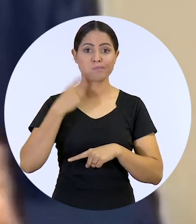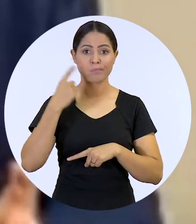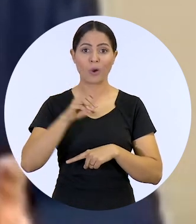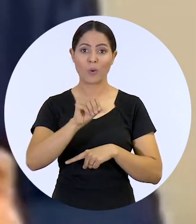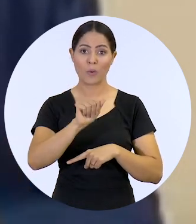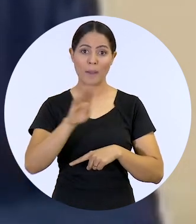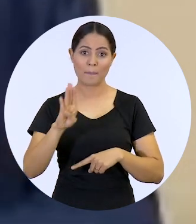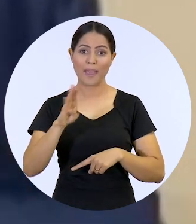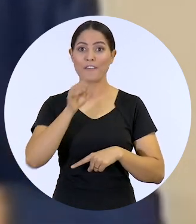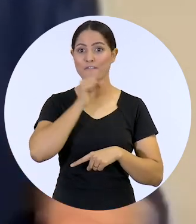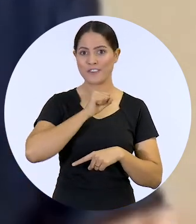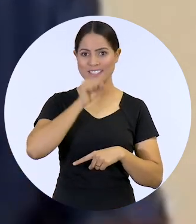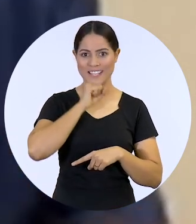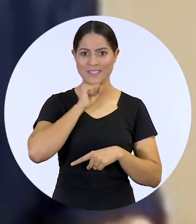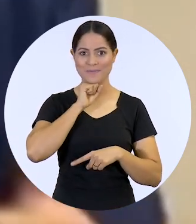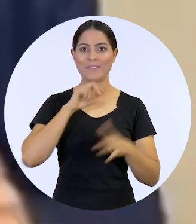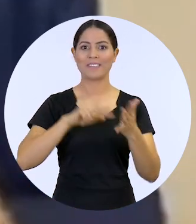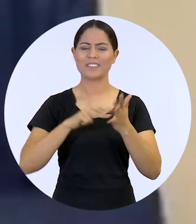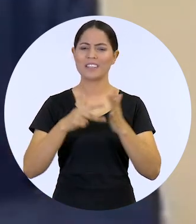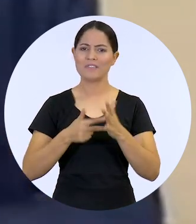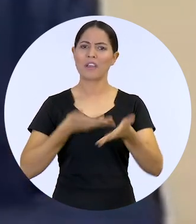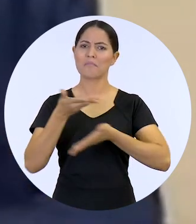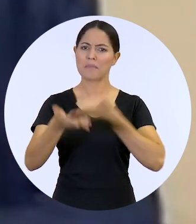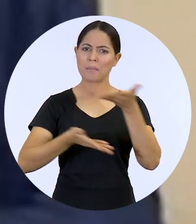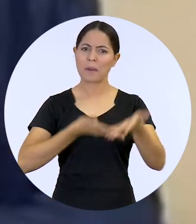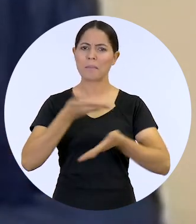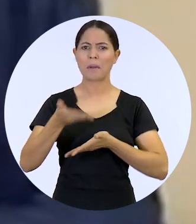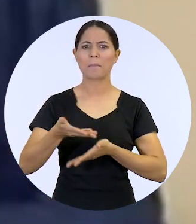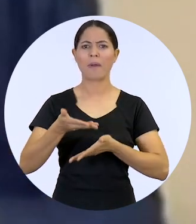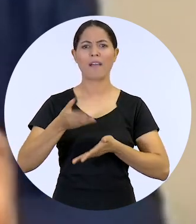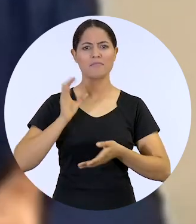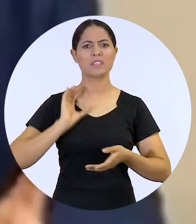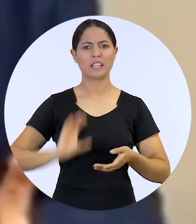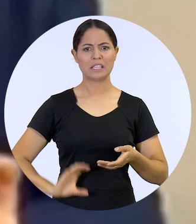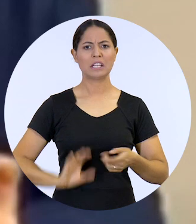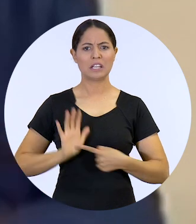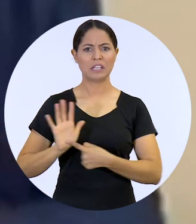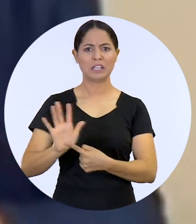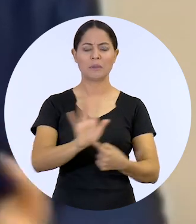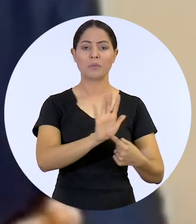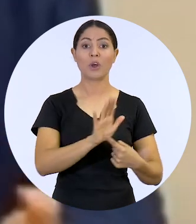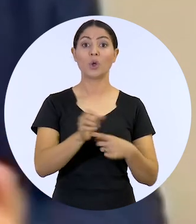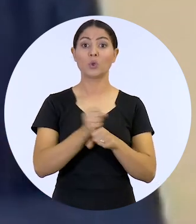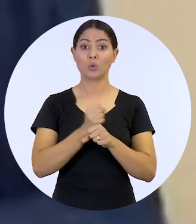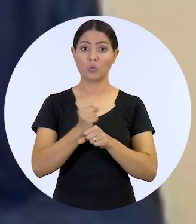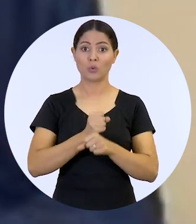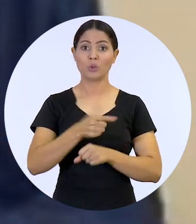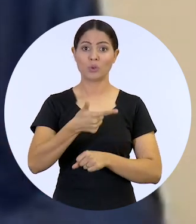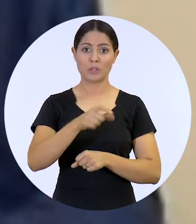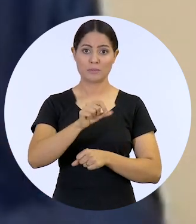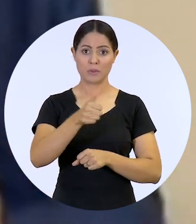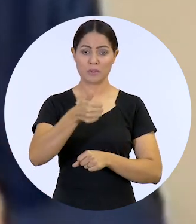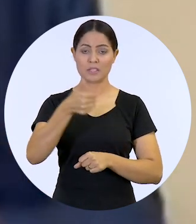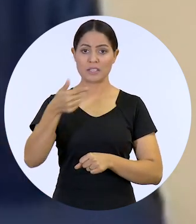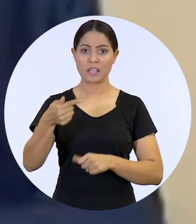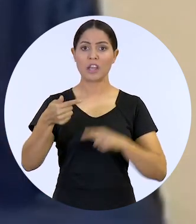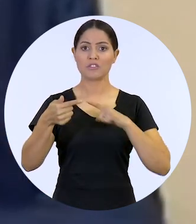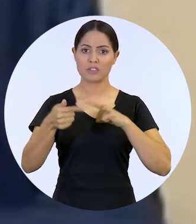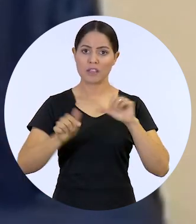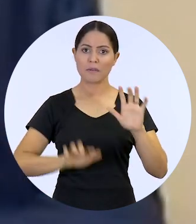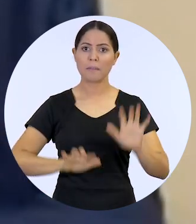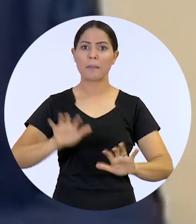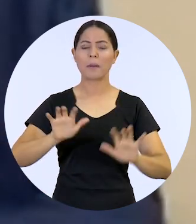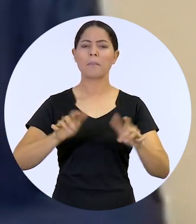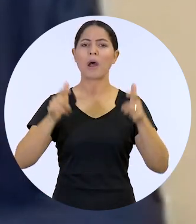com a sociedade, com as crianças, com os idosos, para levar noções de cidadania. Em 2017, isso foi encampado